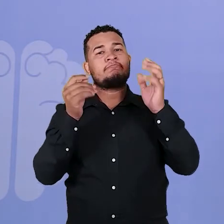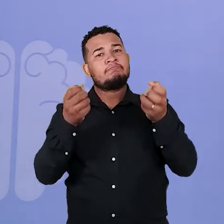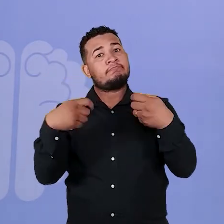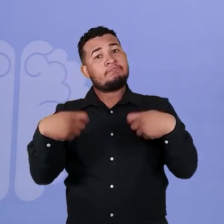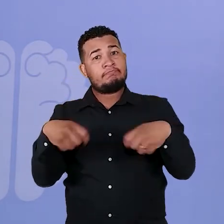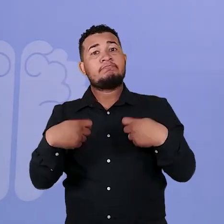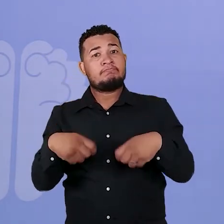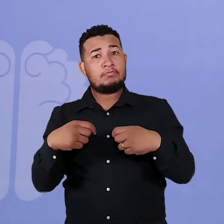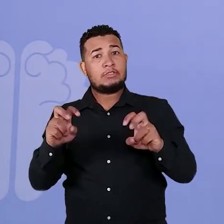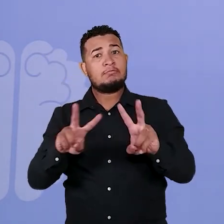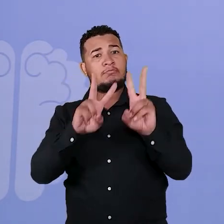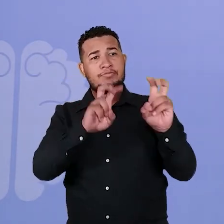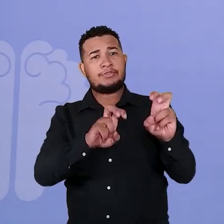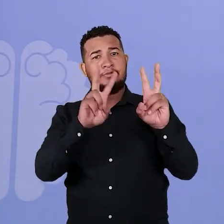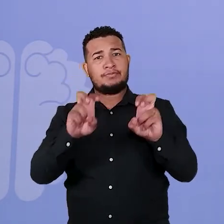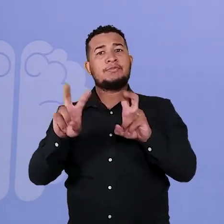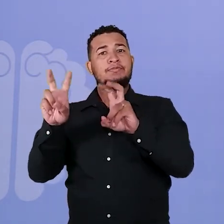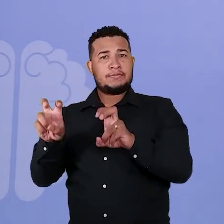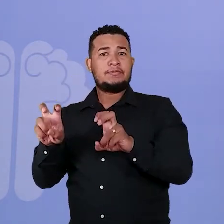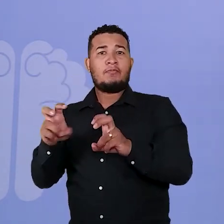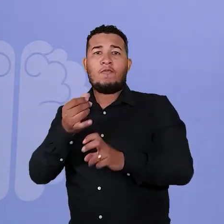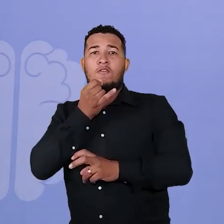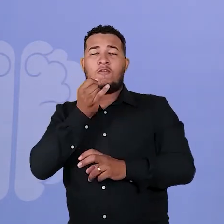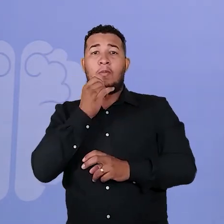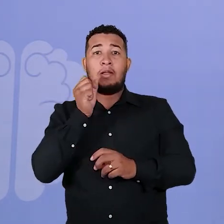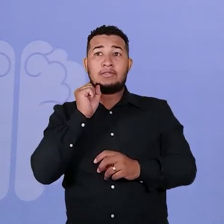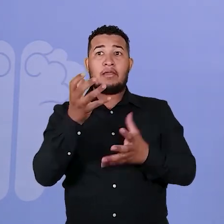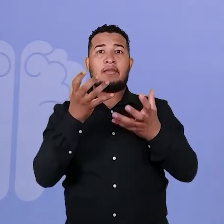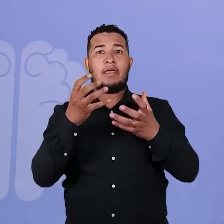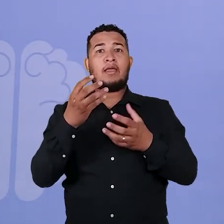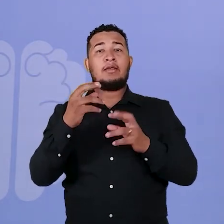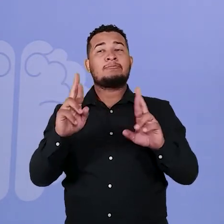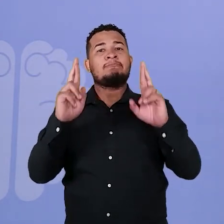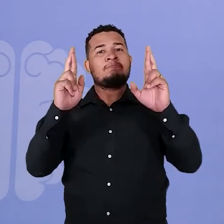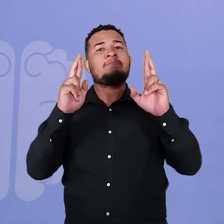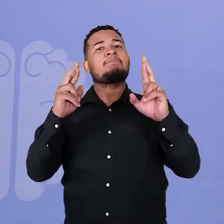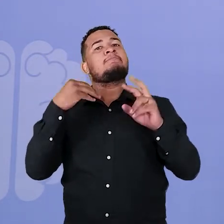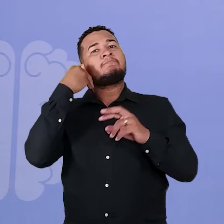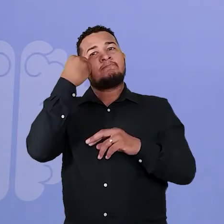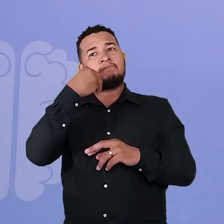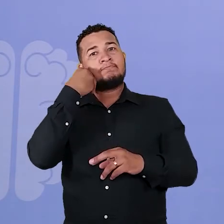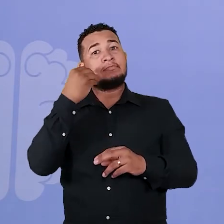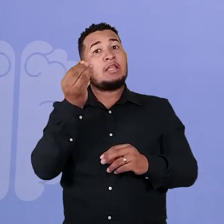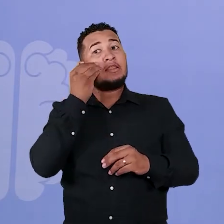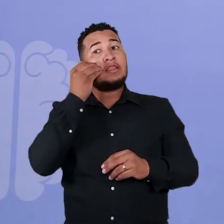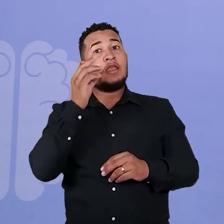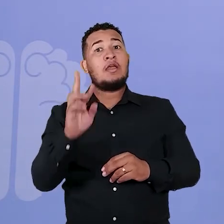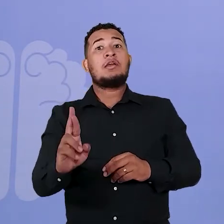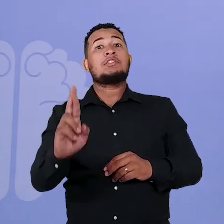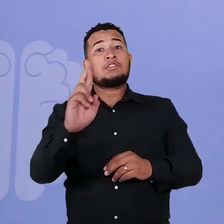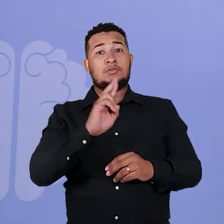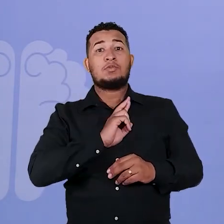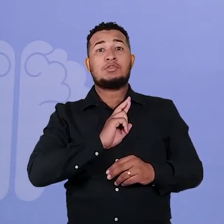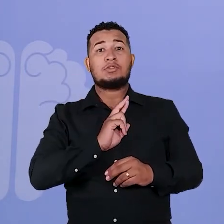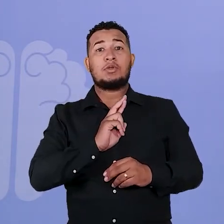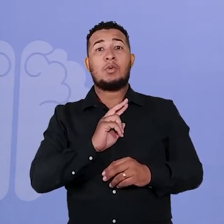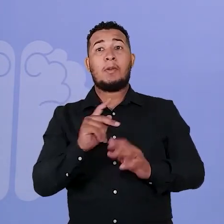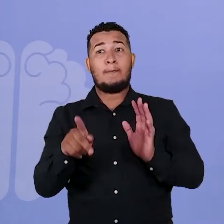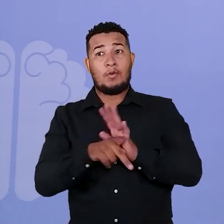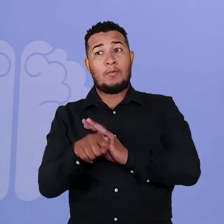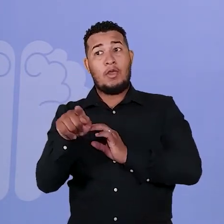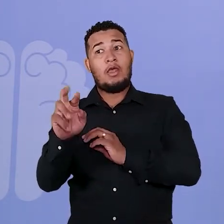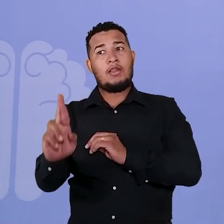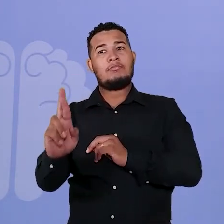gente quer problematizar esses assuntos, se a gente quer ter a esperança de achar uma resposta